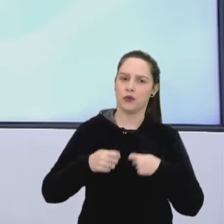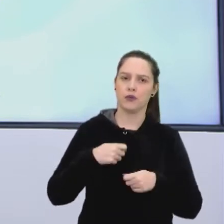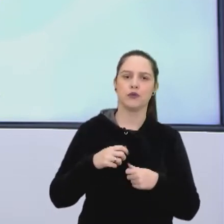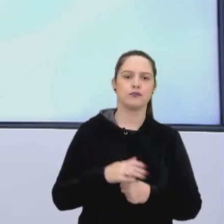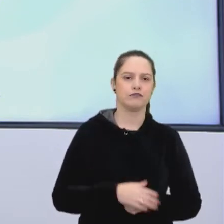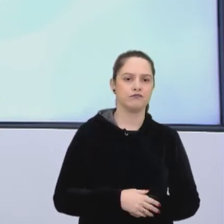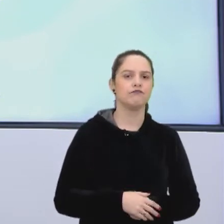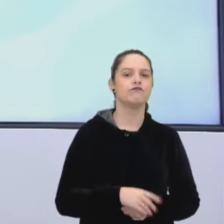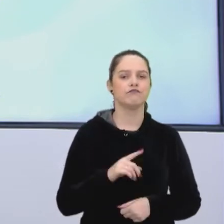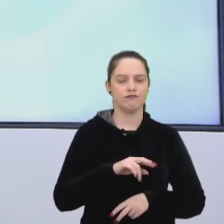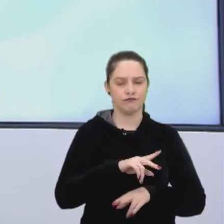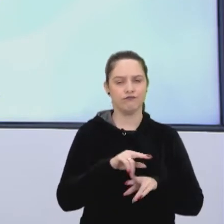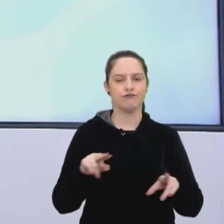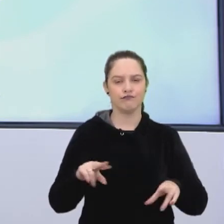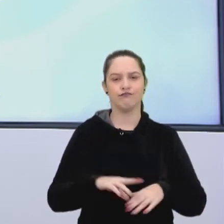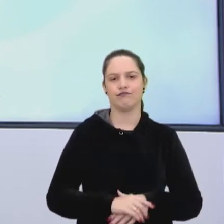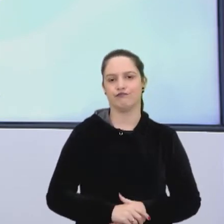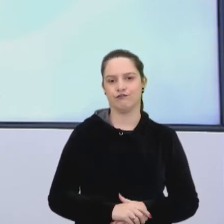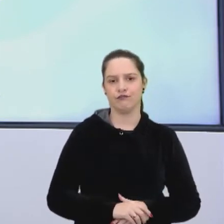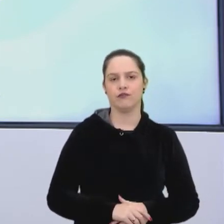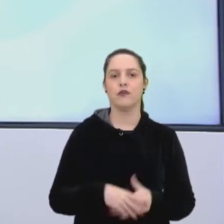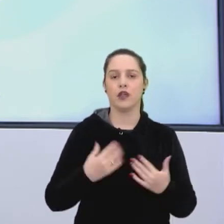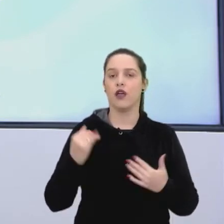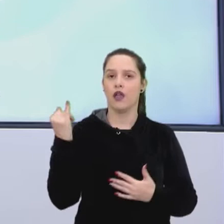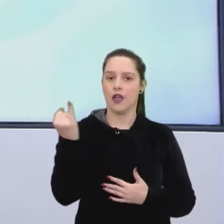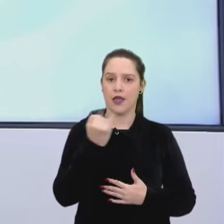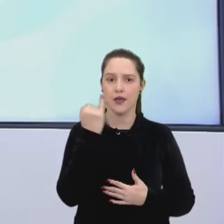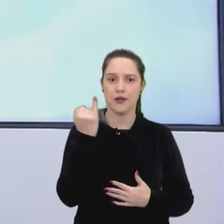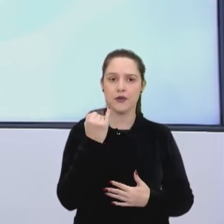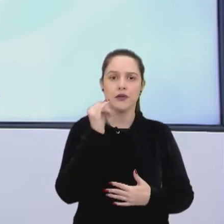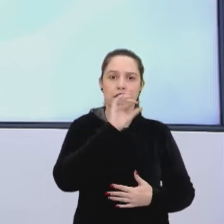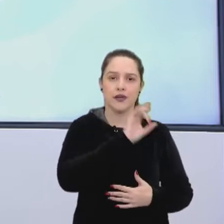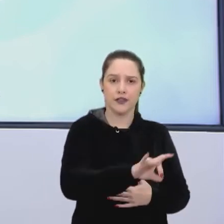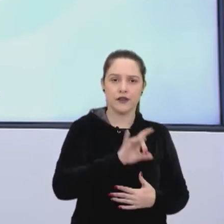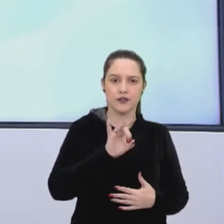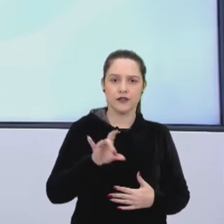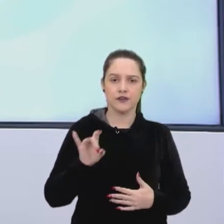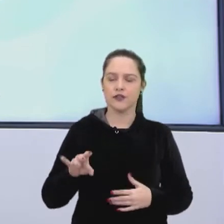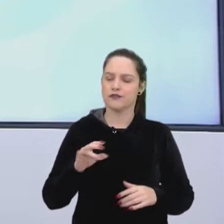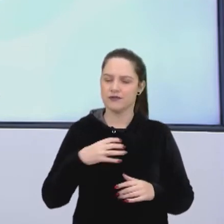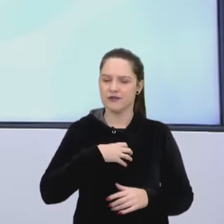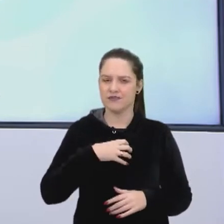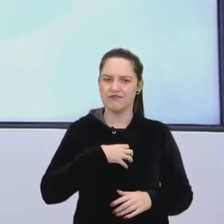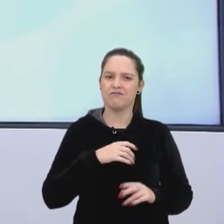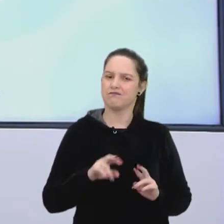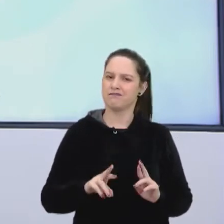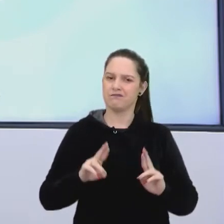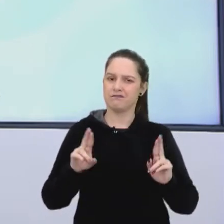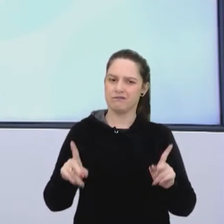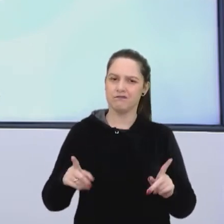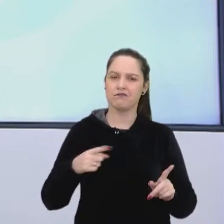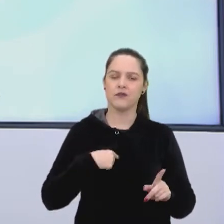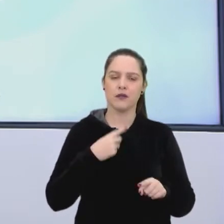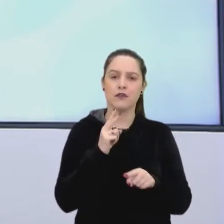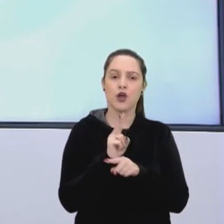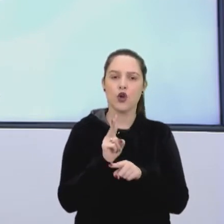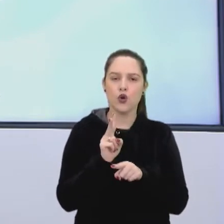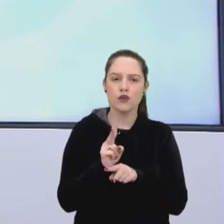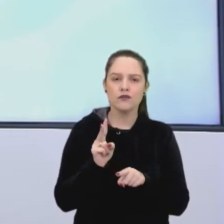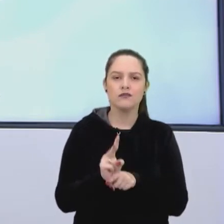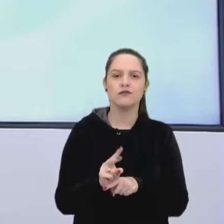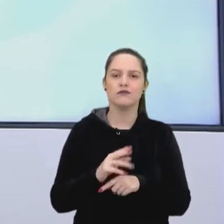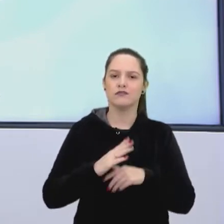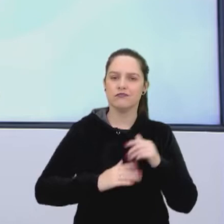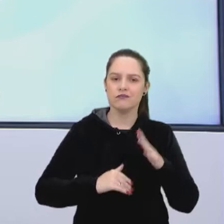que faz com que o Brasil cresça. Importante, né, retratar que existem as diferenças, né, da questão aí da conservação, aí dessas unidades